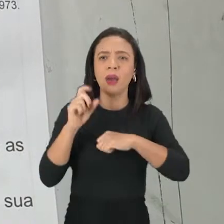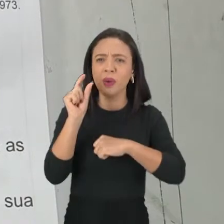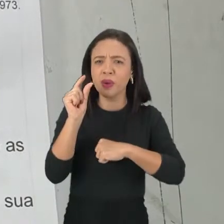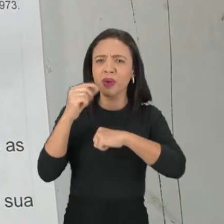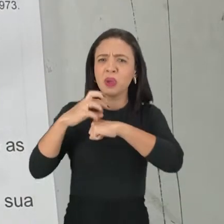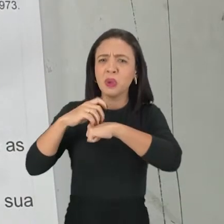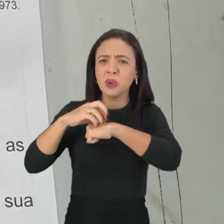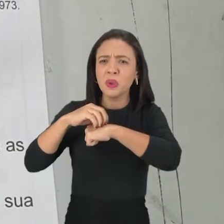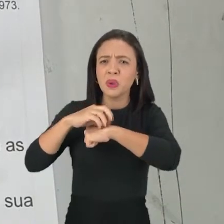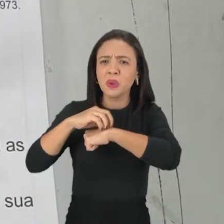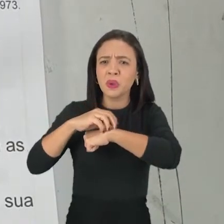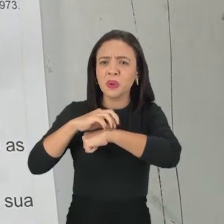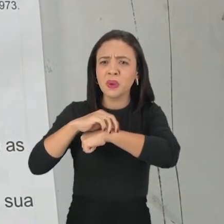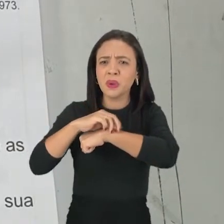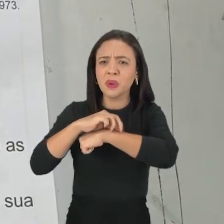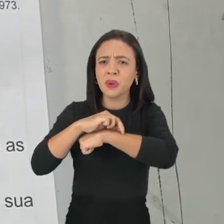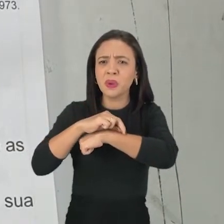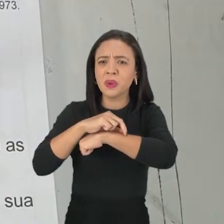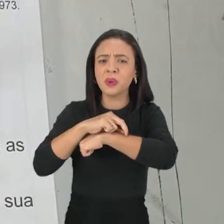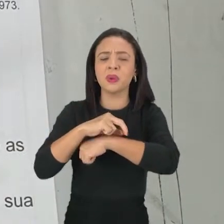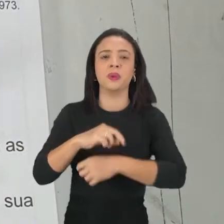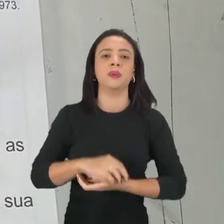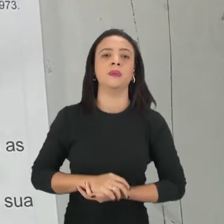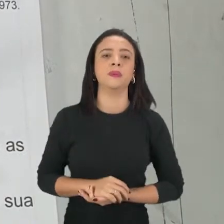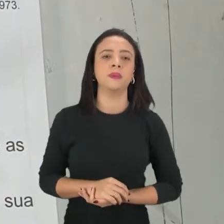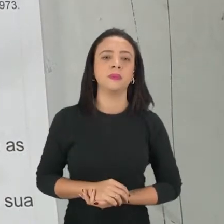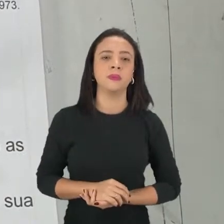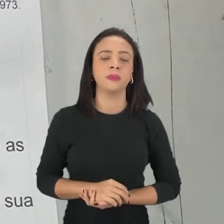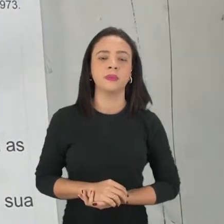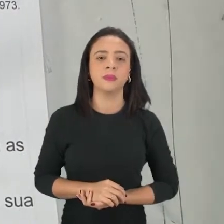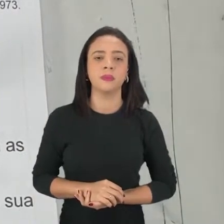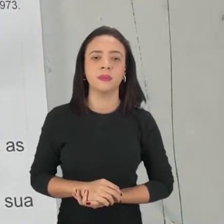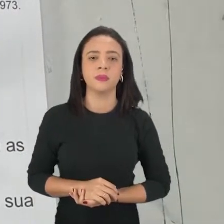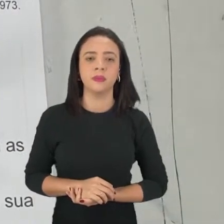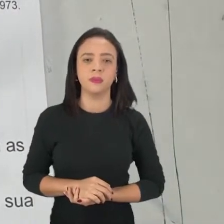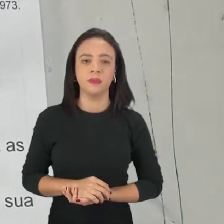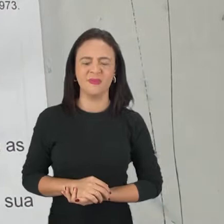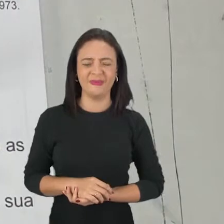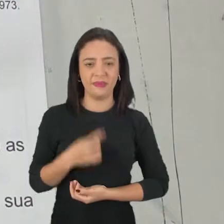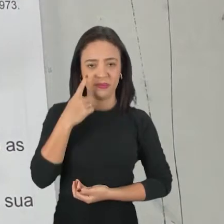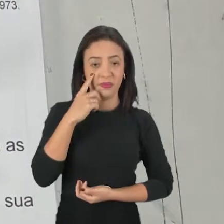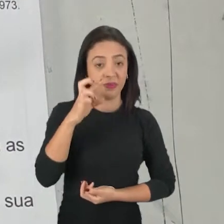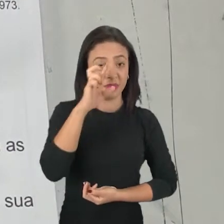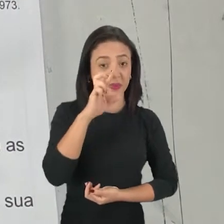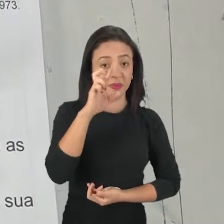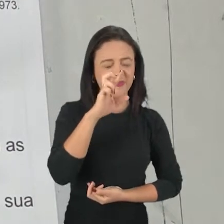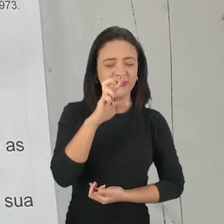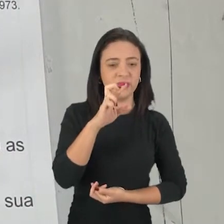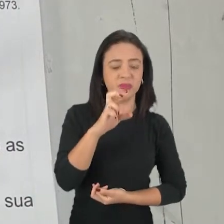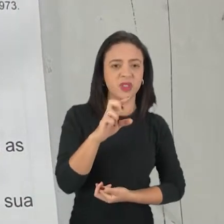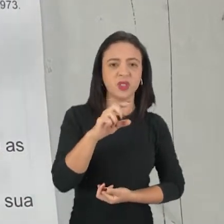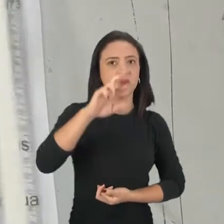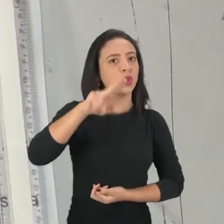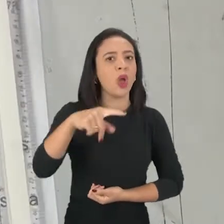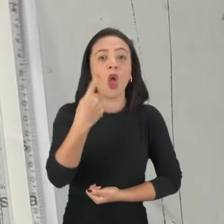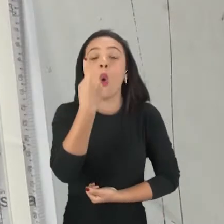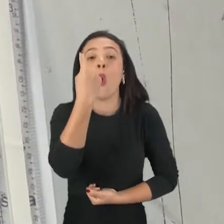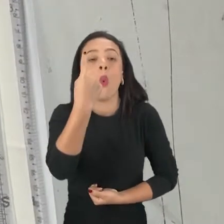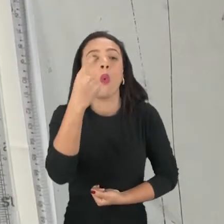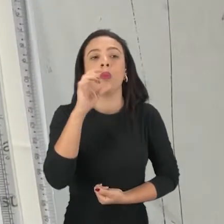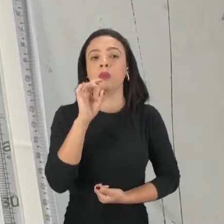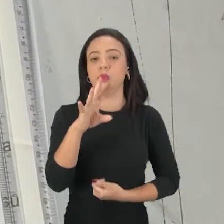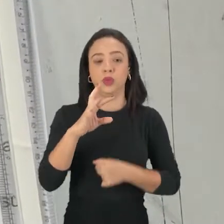tá no diminutivo né arenes se vocês observarem não tá falando só de uma